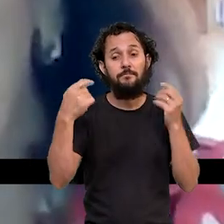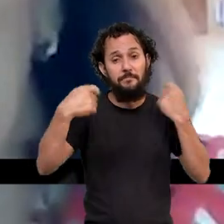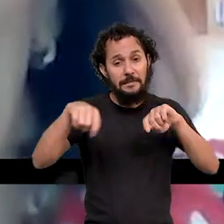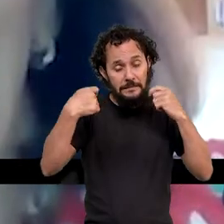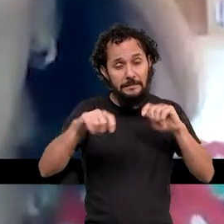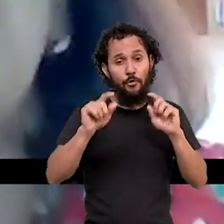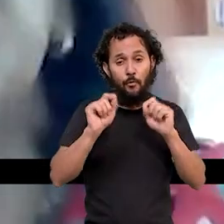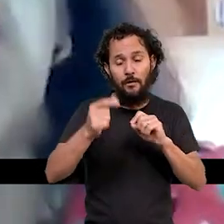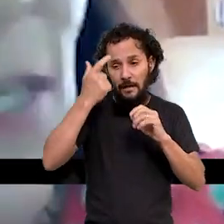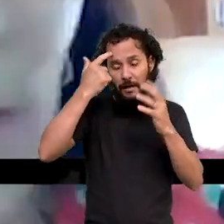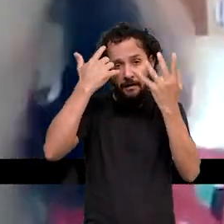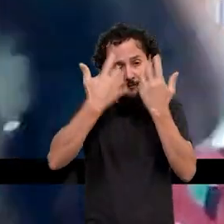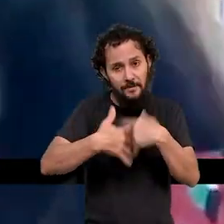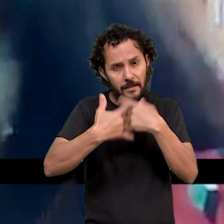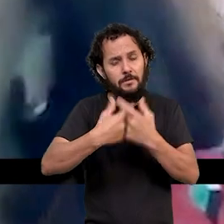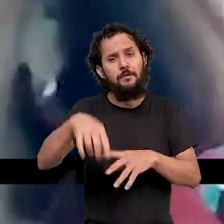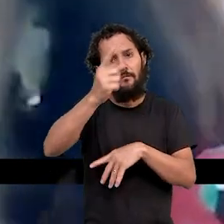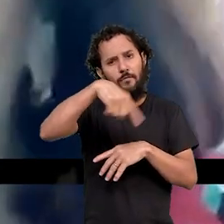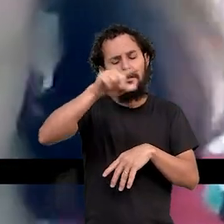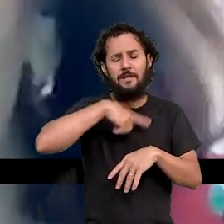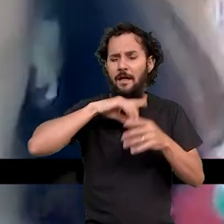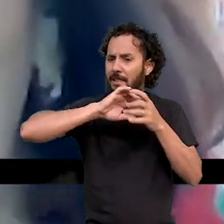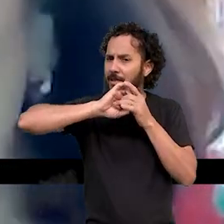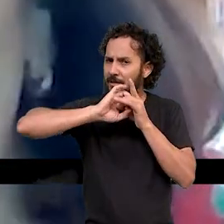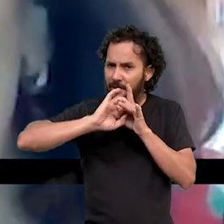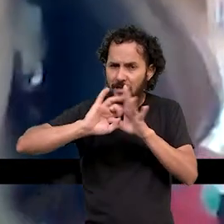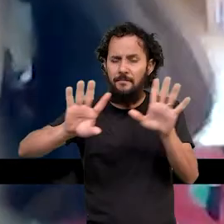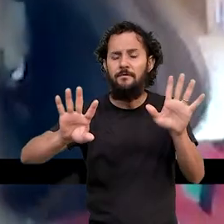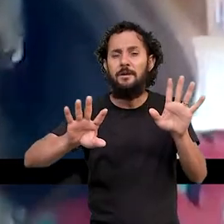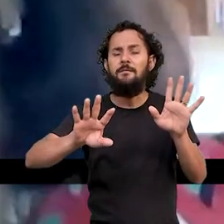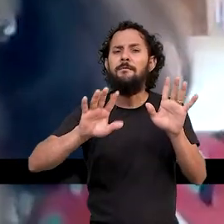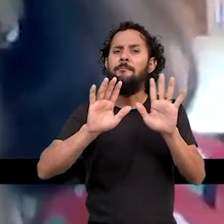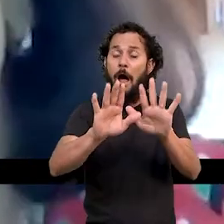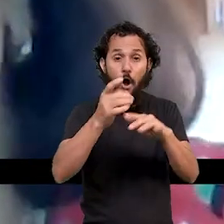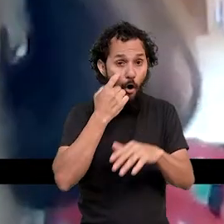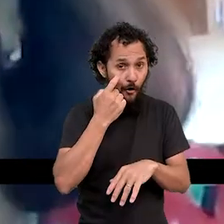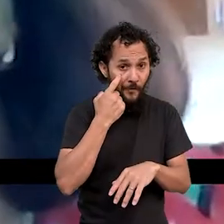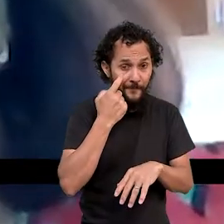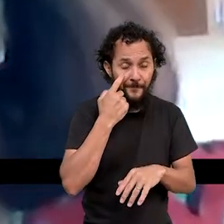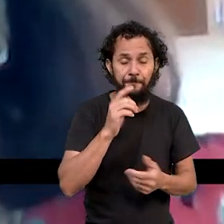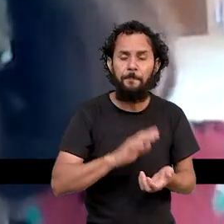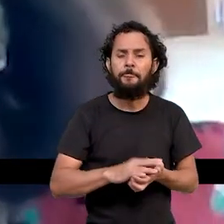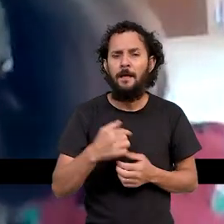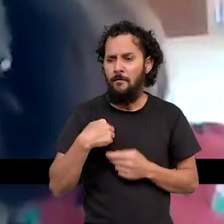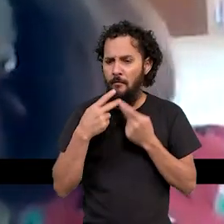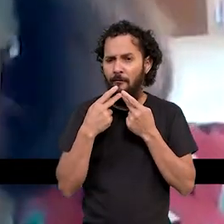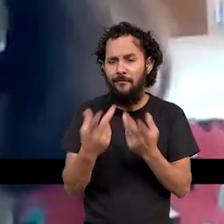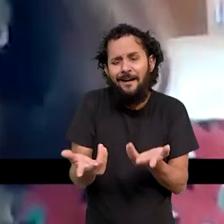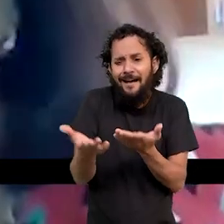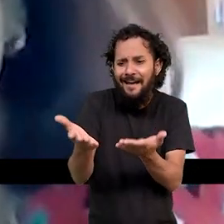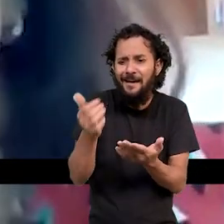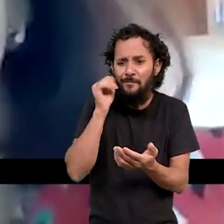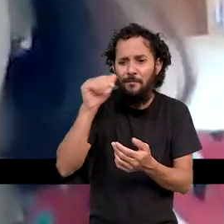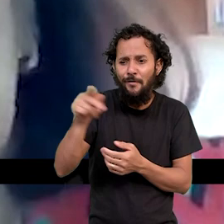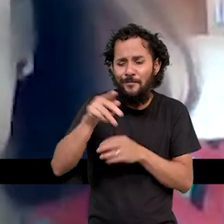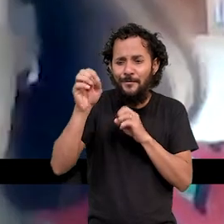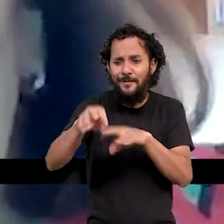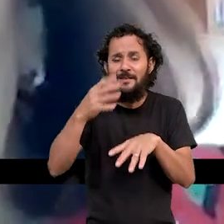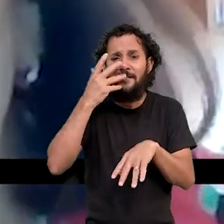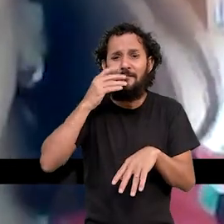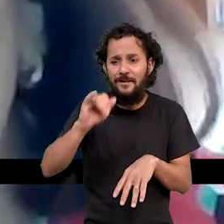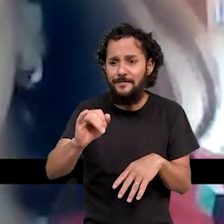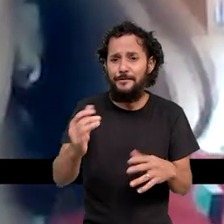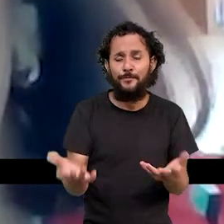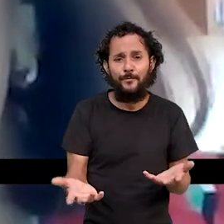precisa refletir, e vocês têm toda a liberdade. Mas veja bem, eu falo, a professora de